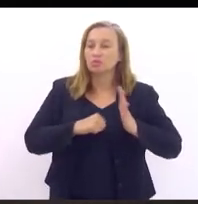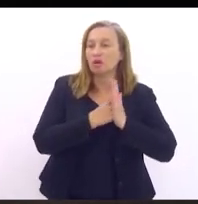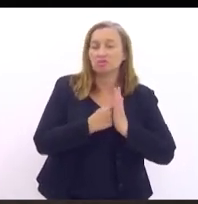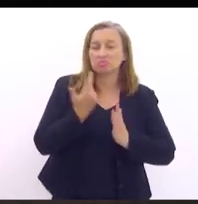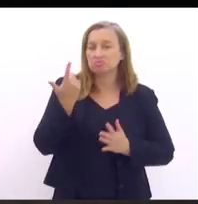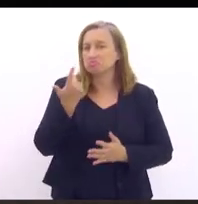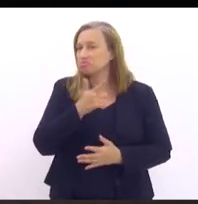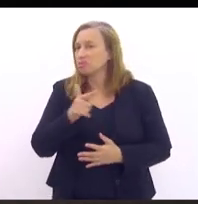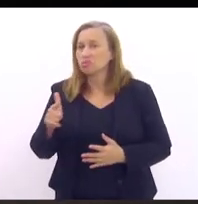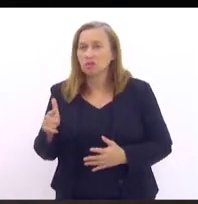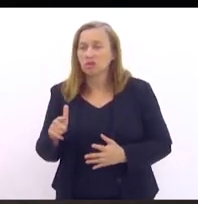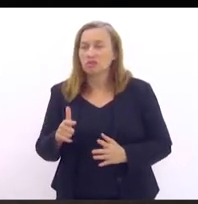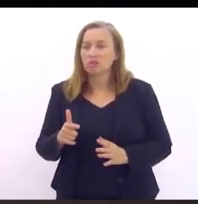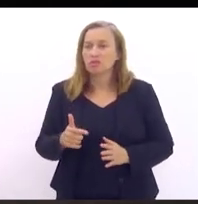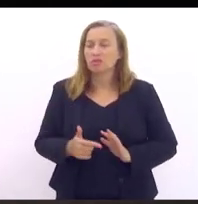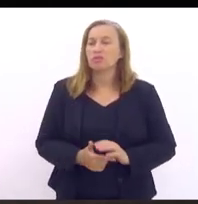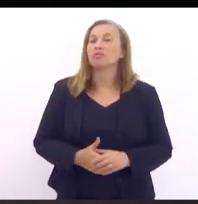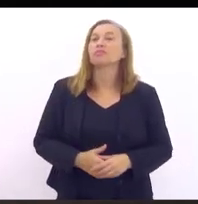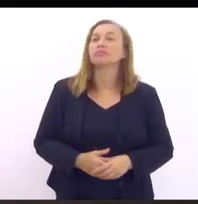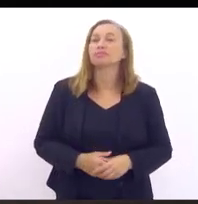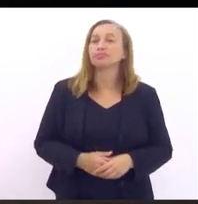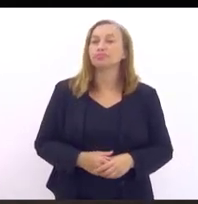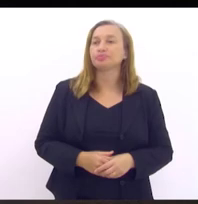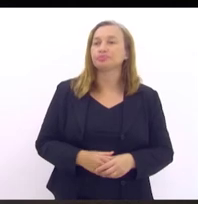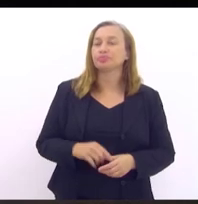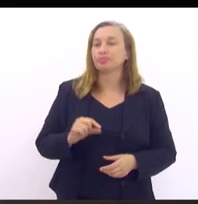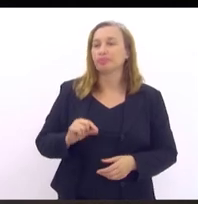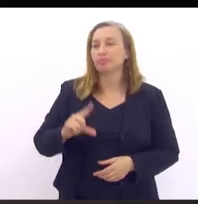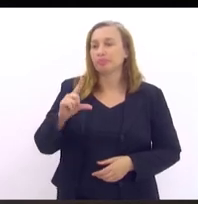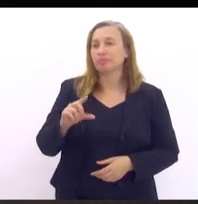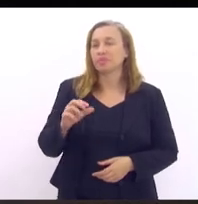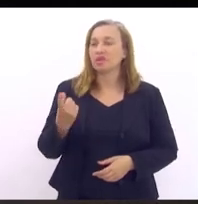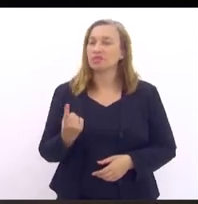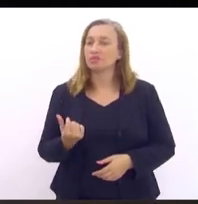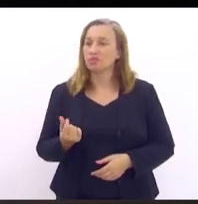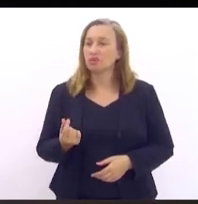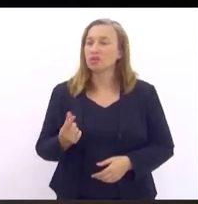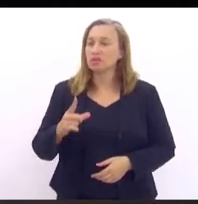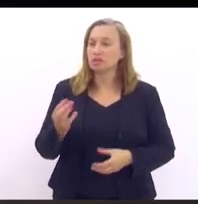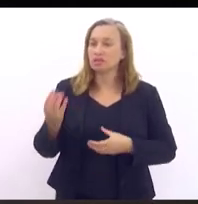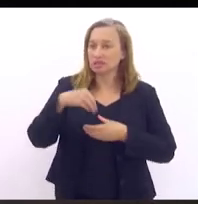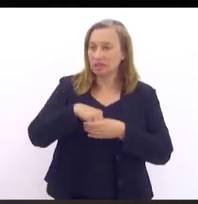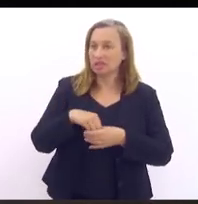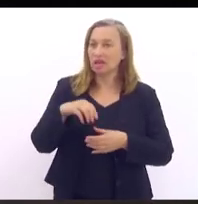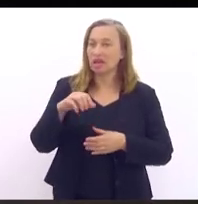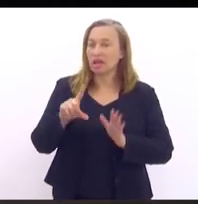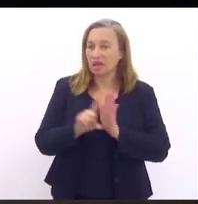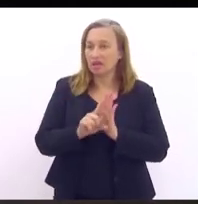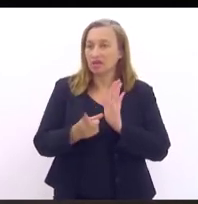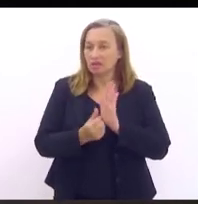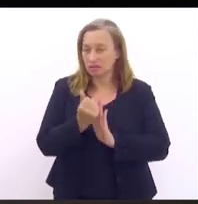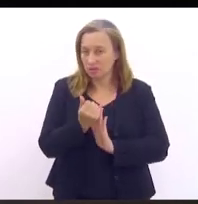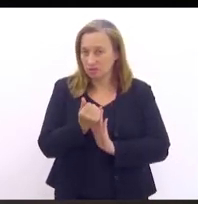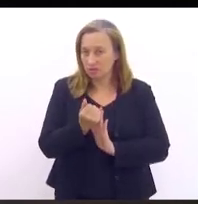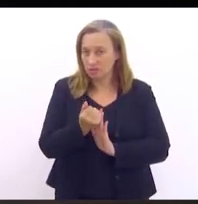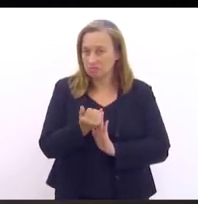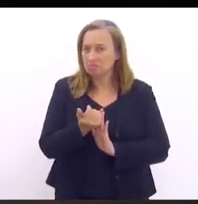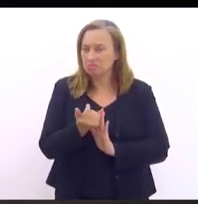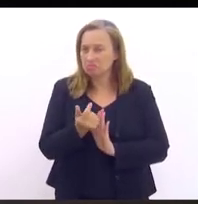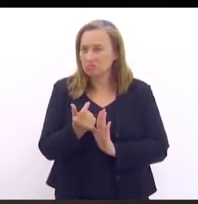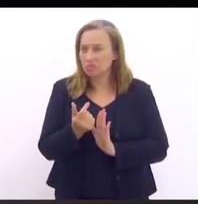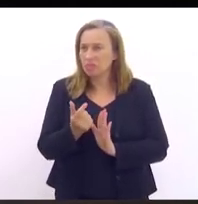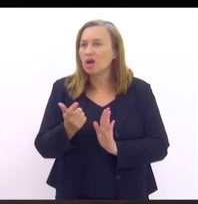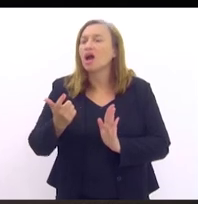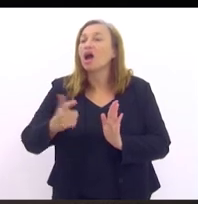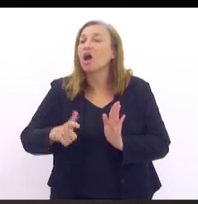essa demonstração do impacto aqui. Esse aumento da alíquota estava na LDO? Estava no LOA? Na LOA? Onde